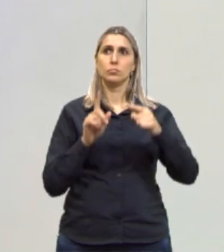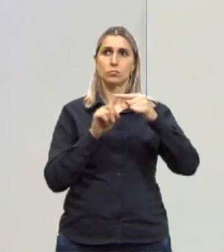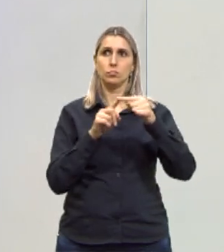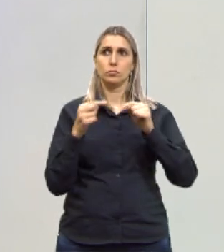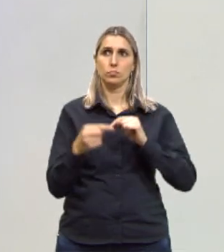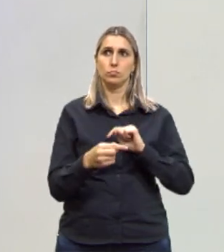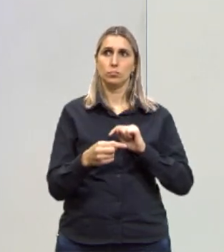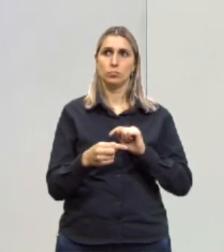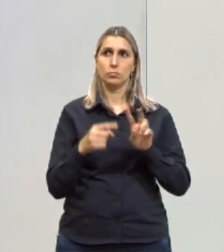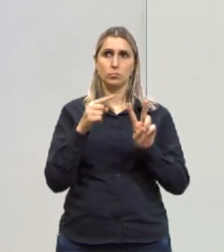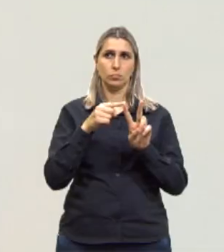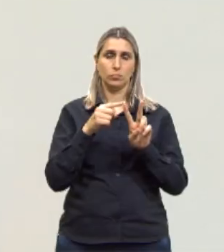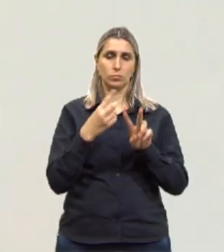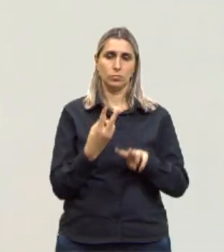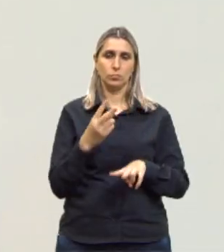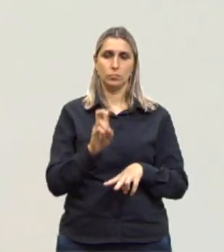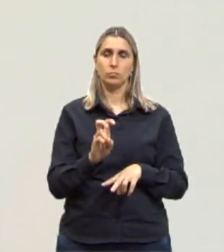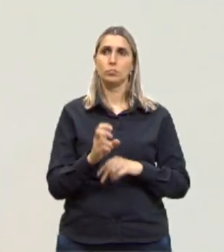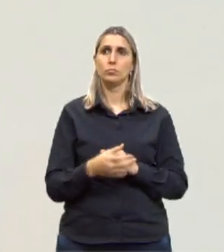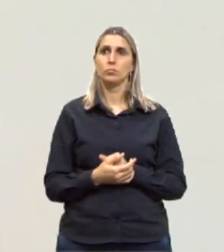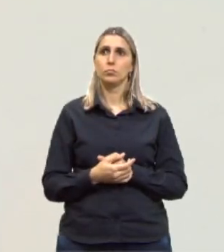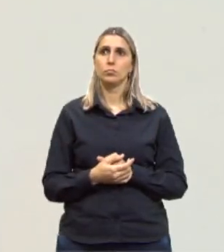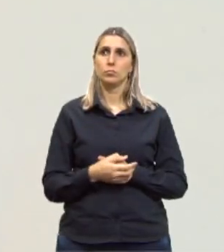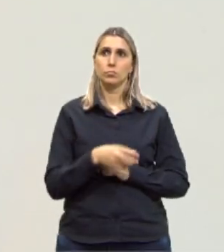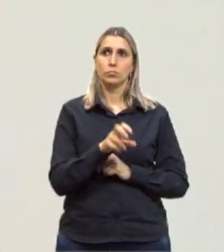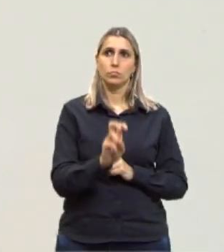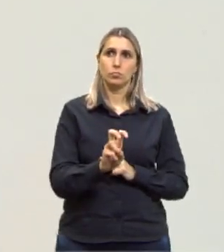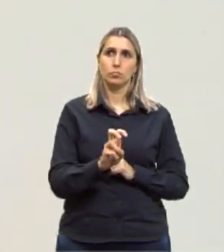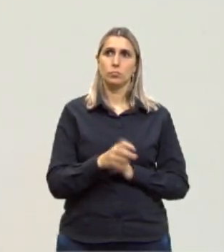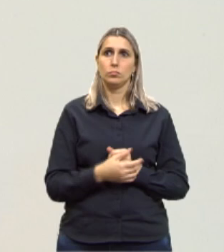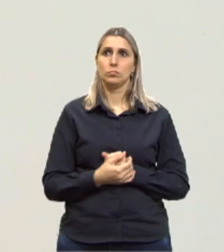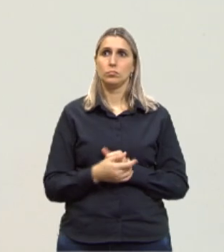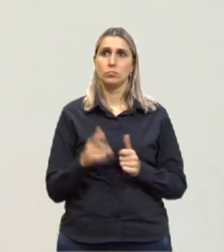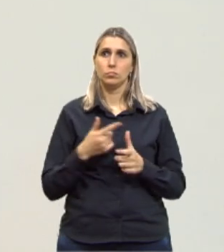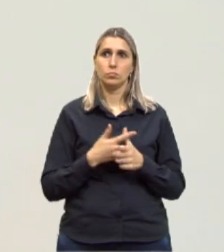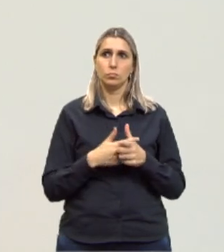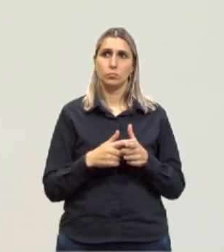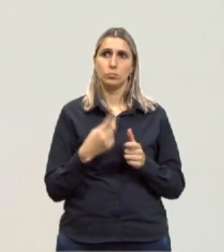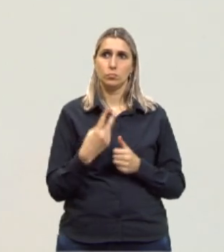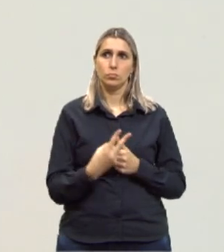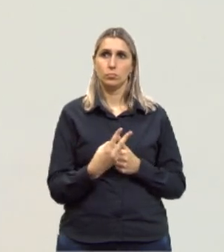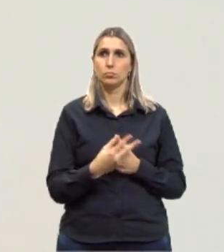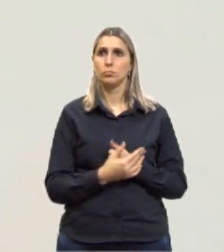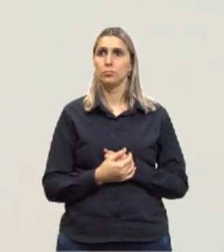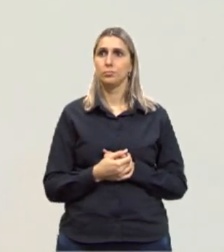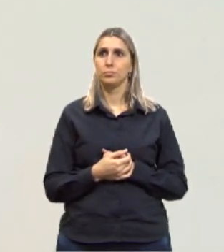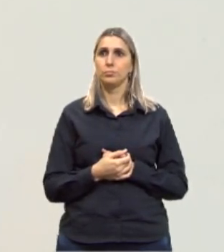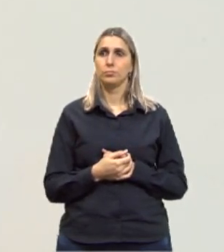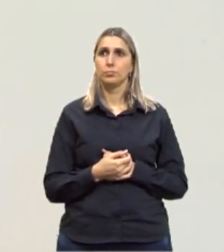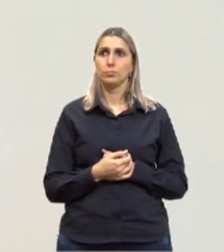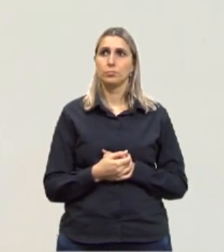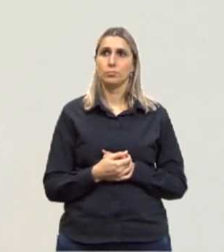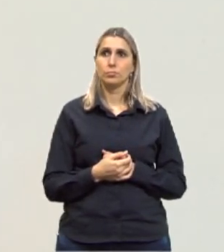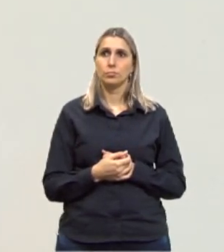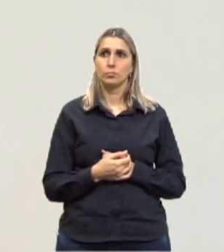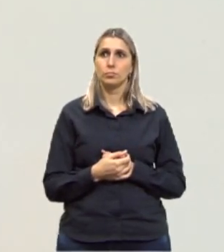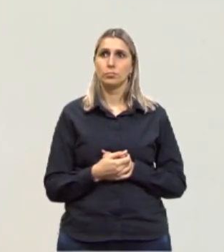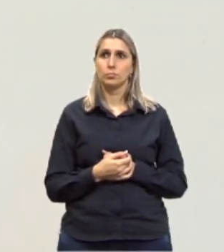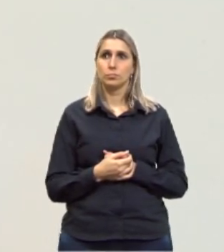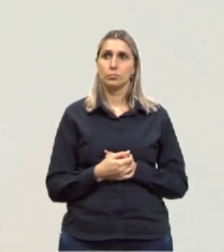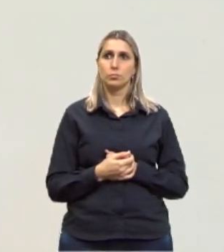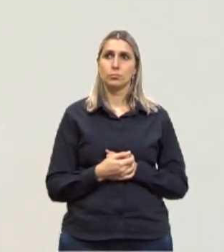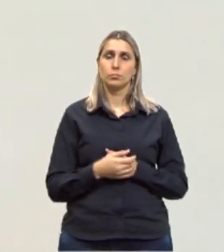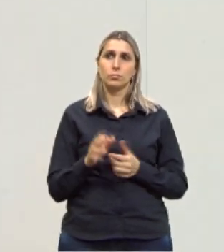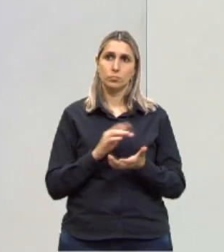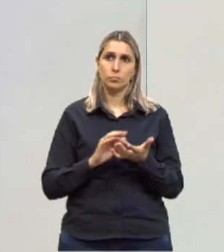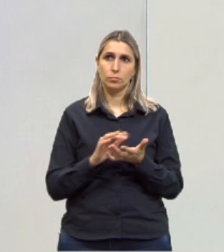ou menos a raiz de 25, que é 5, sobre 2. Aqui nós vamos tirar as